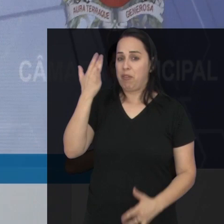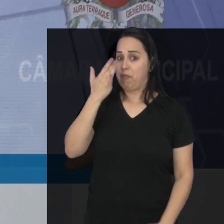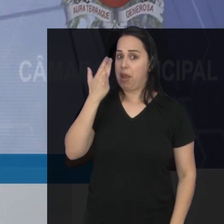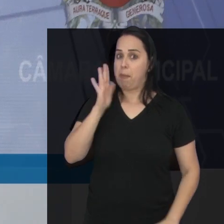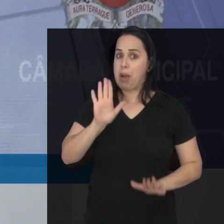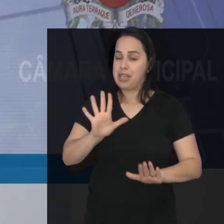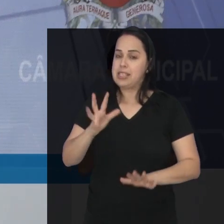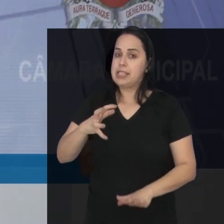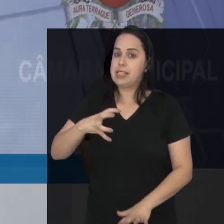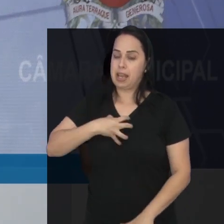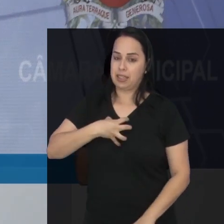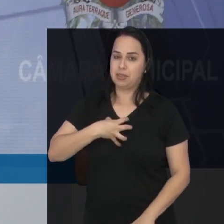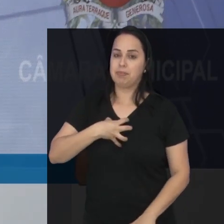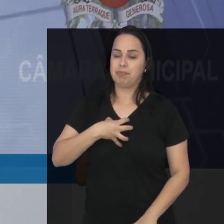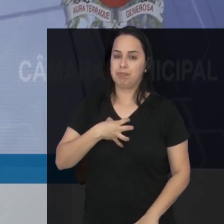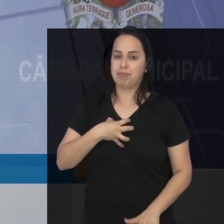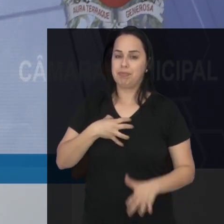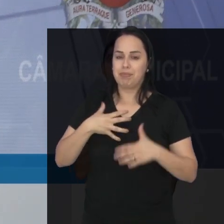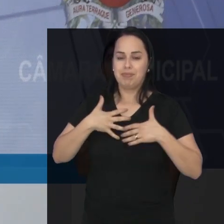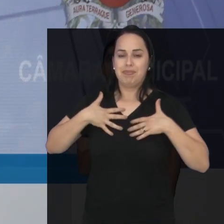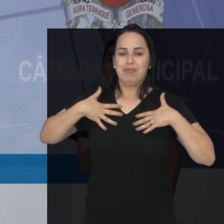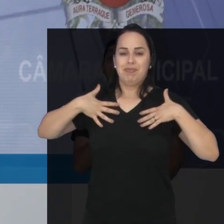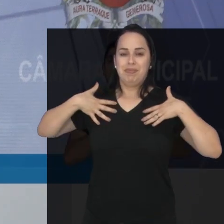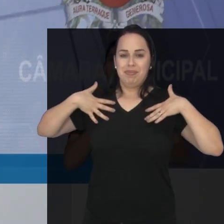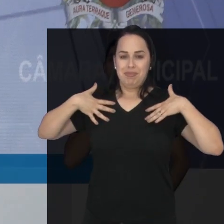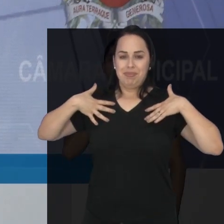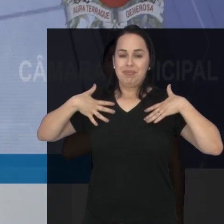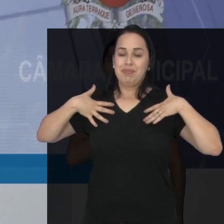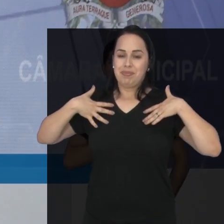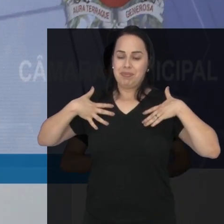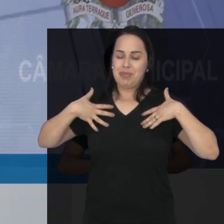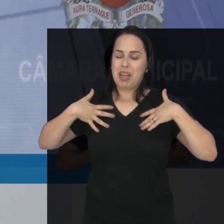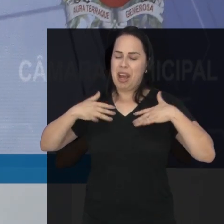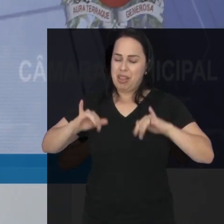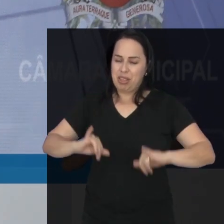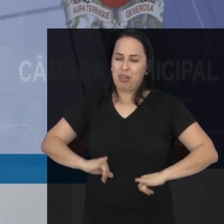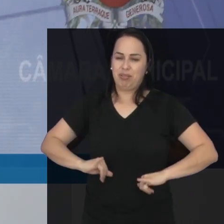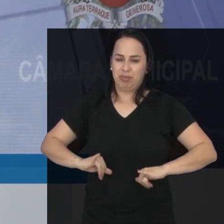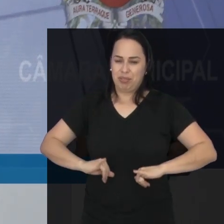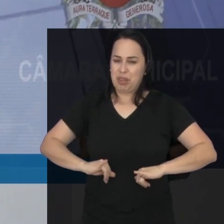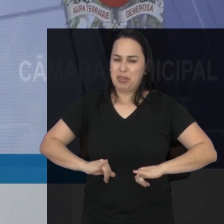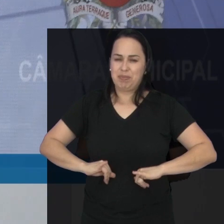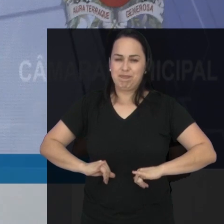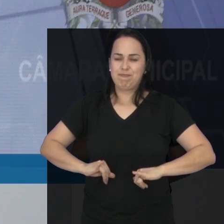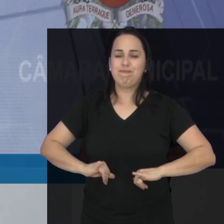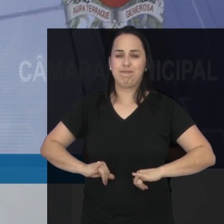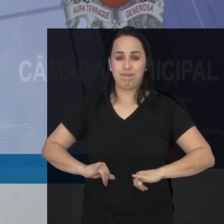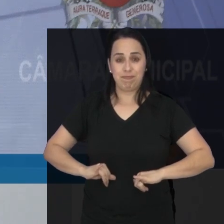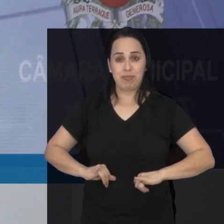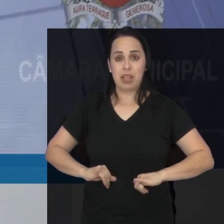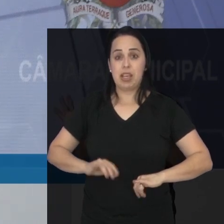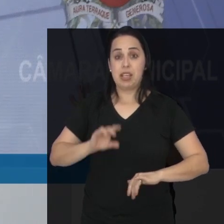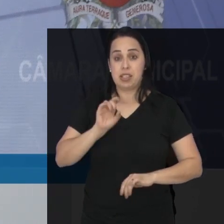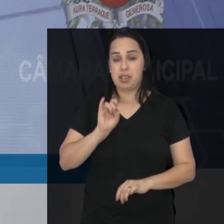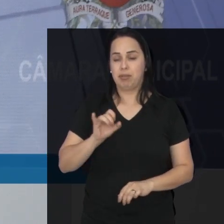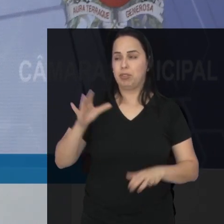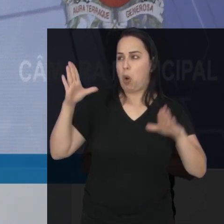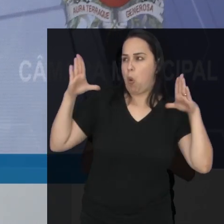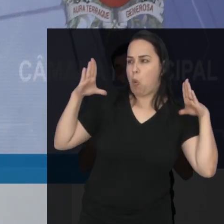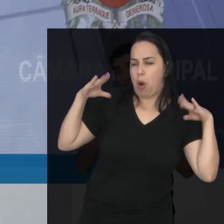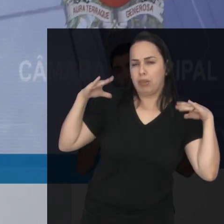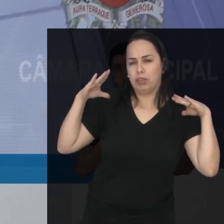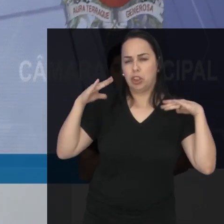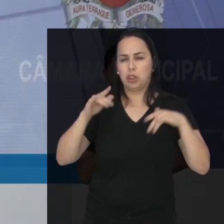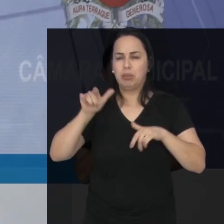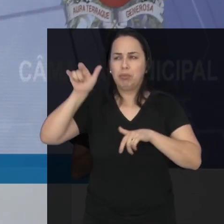dói e não se sente. É um contentamento descontente. É dor que desatina sem doer. E ainda que eu falasse